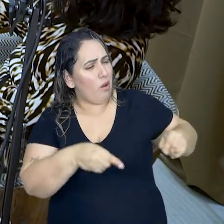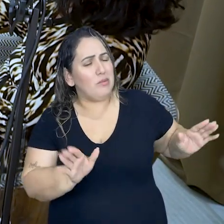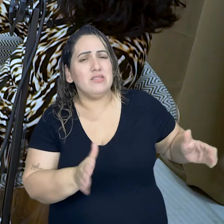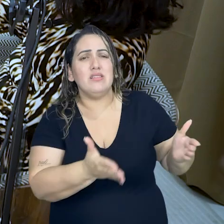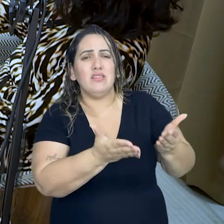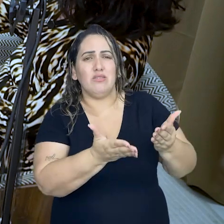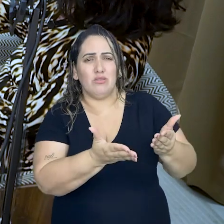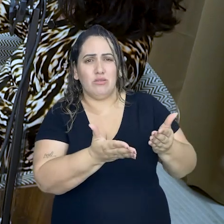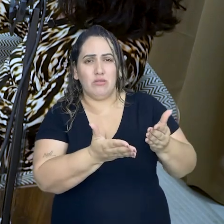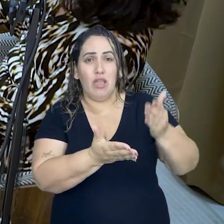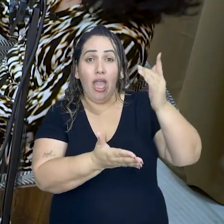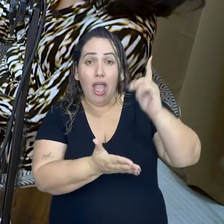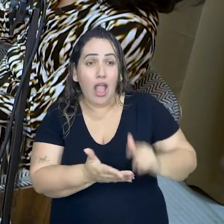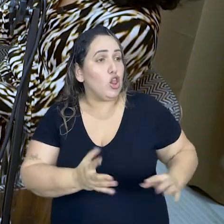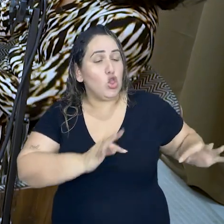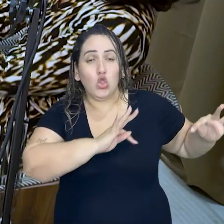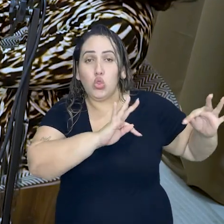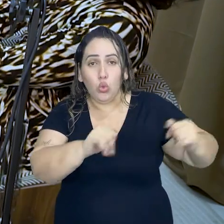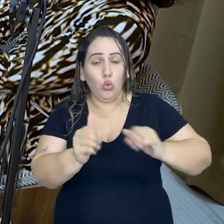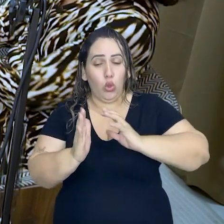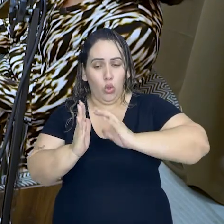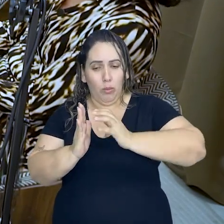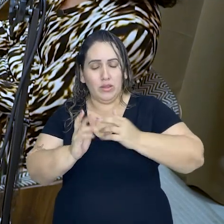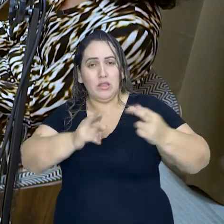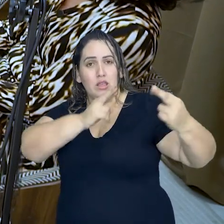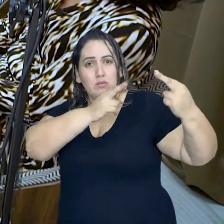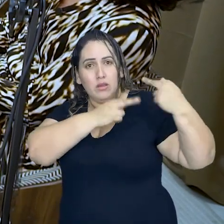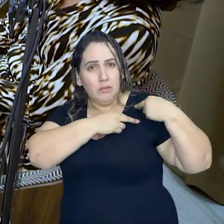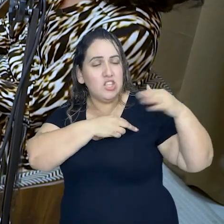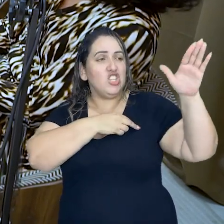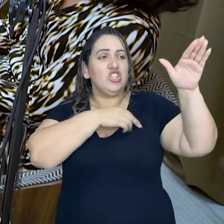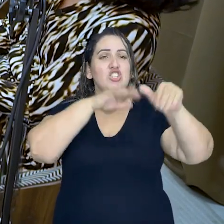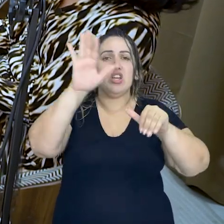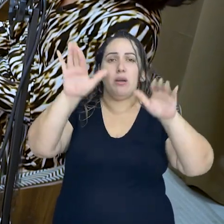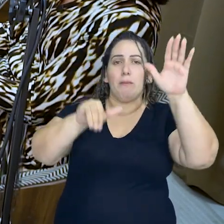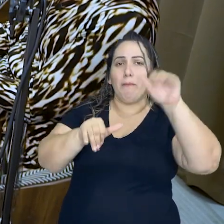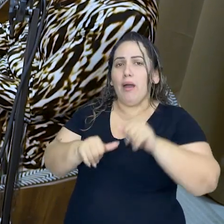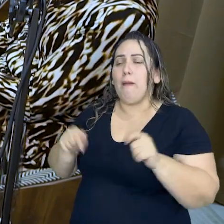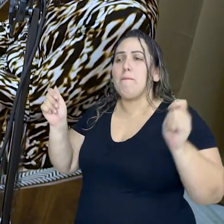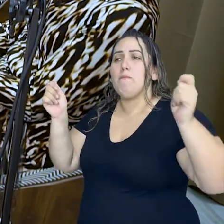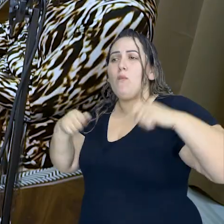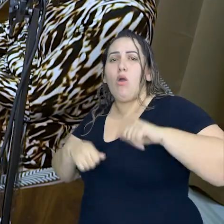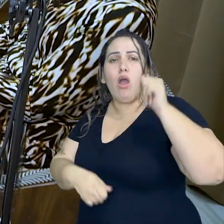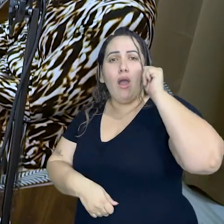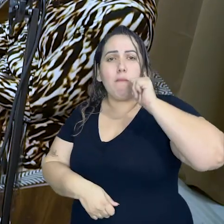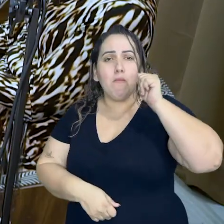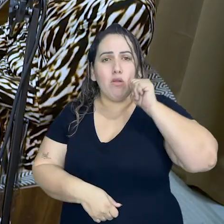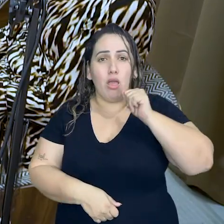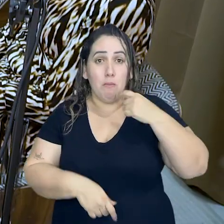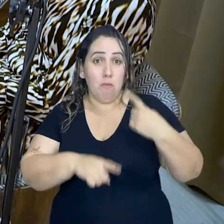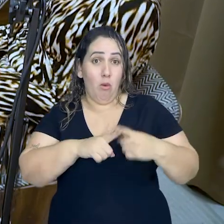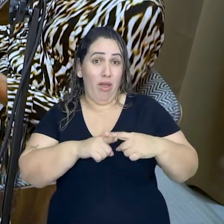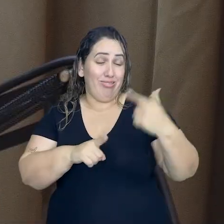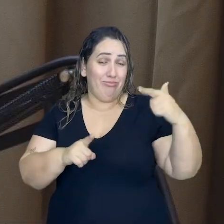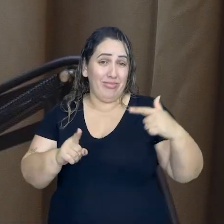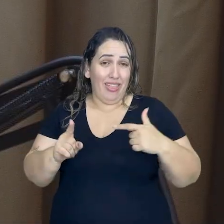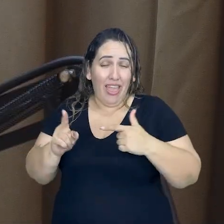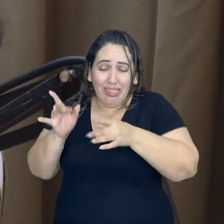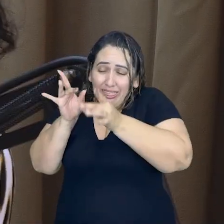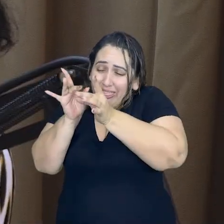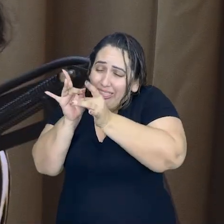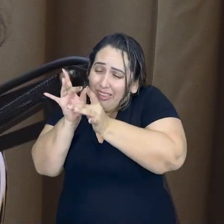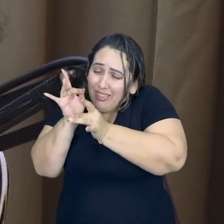né? A gente sabe, porque não existe uma definição. É uma confusão muito grande, né? Veja bem, muitas vezes o partido